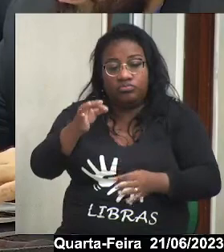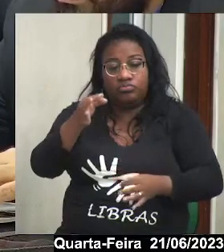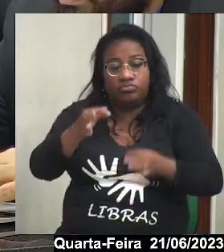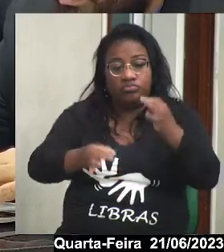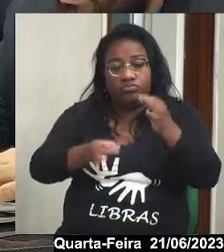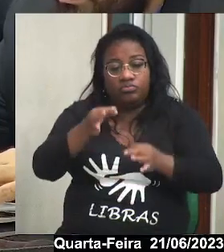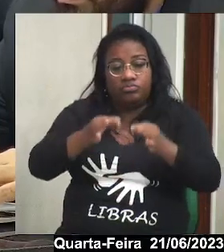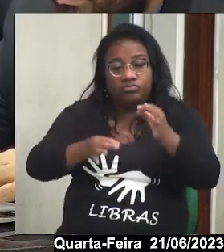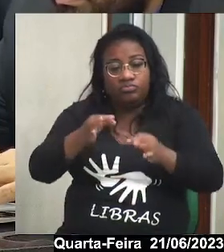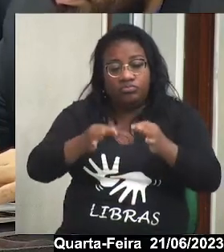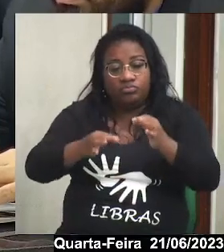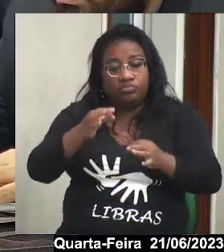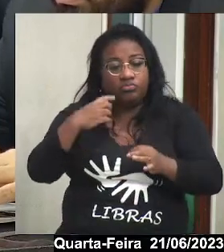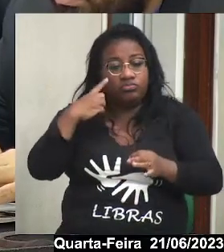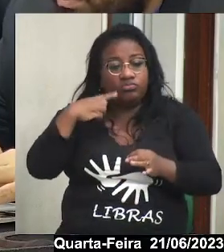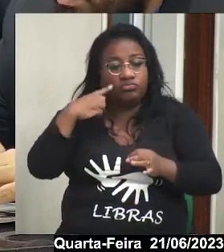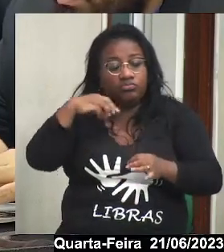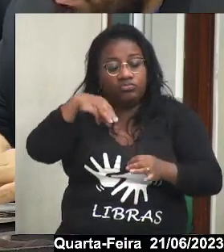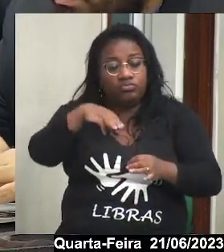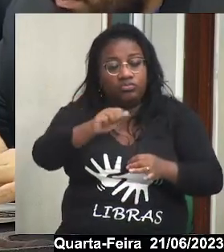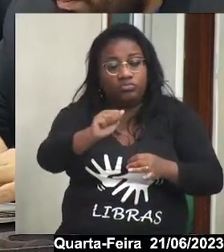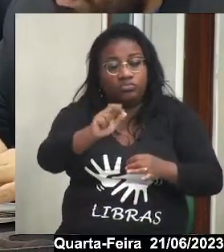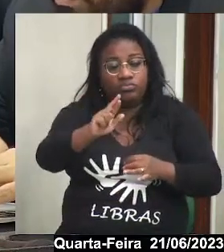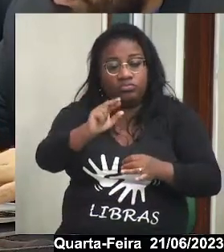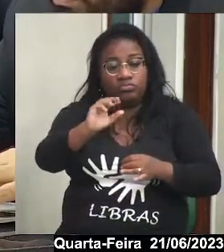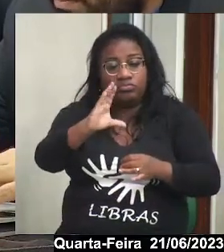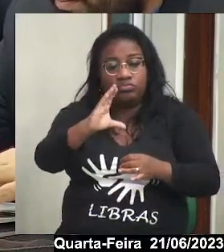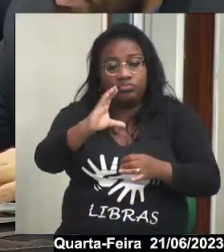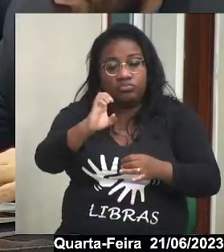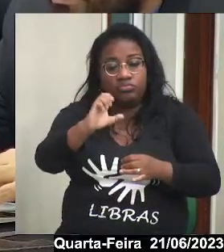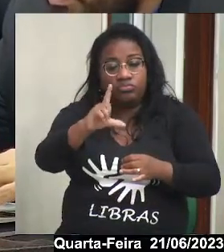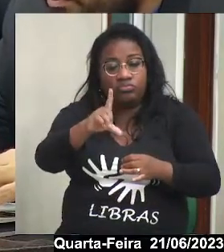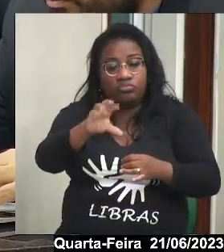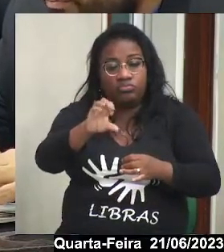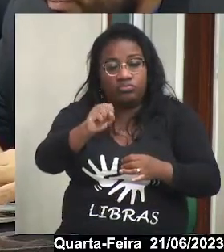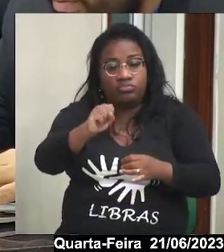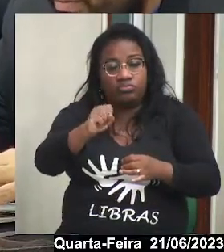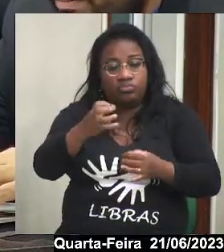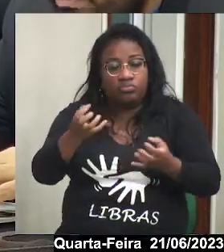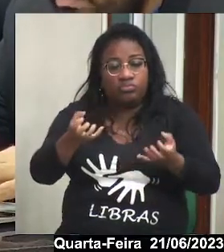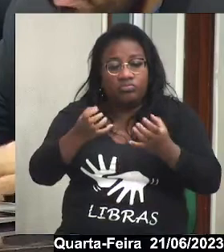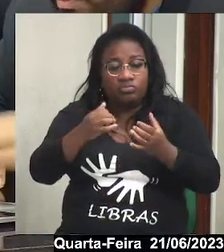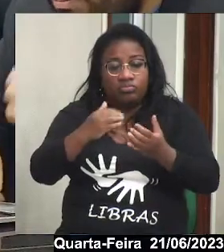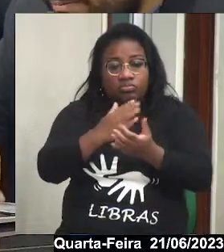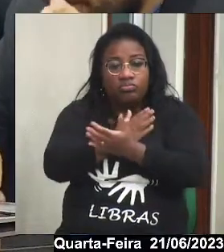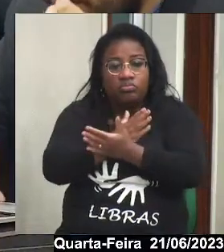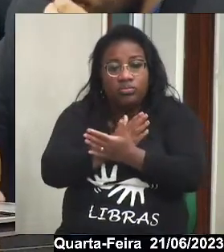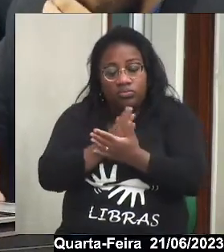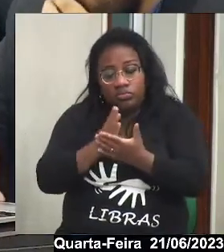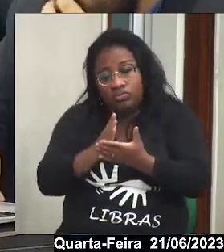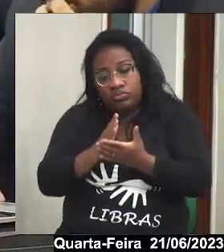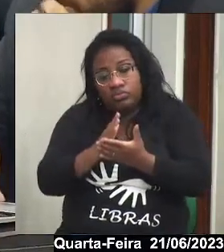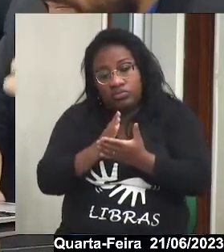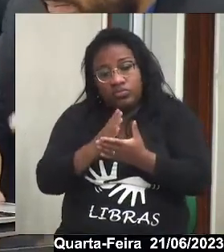doutor Marcelo. Parabéns pelo trabalho excelente que vem fazendo. E eu quero aqui começar a minha